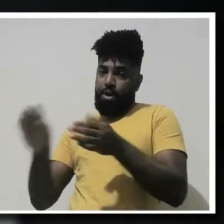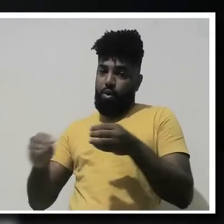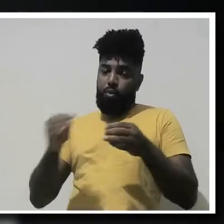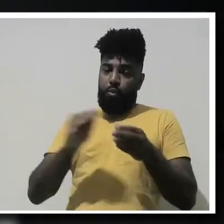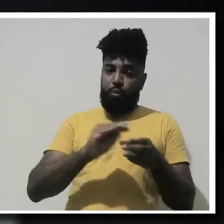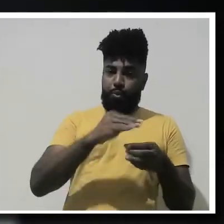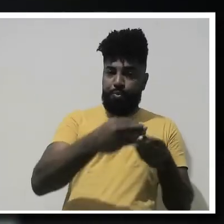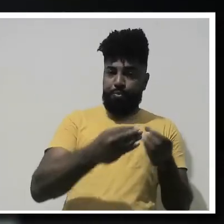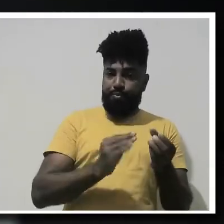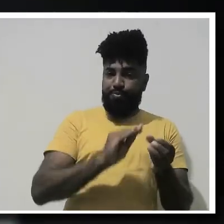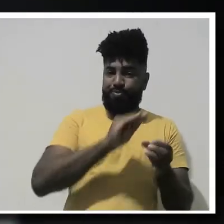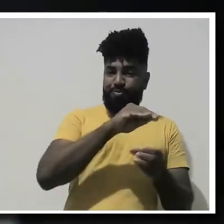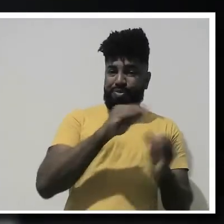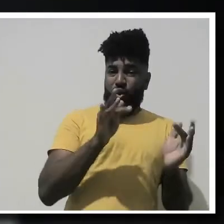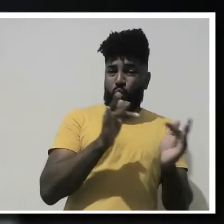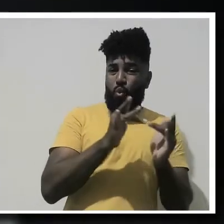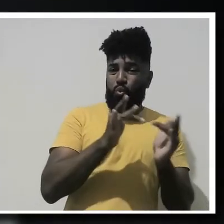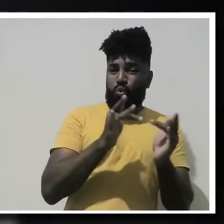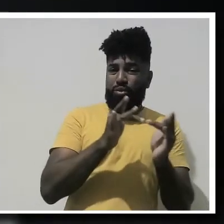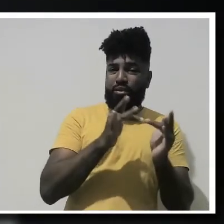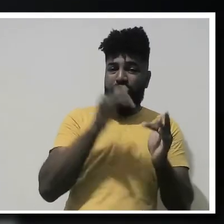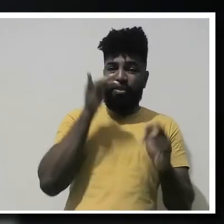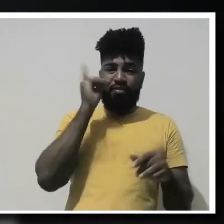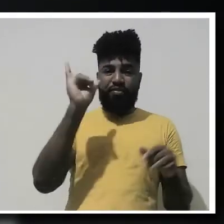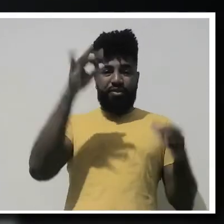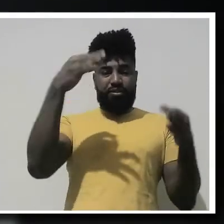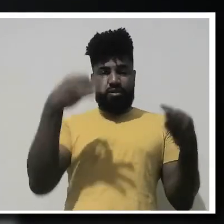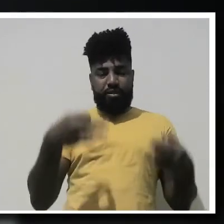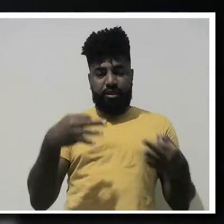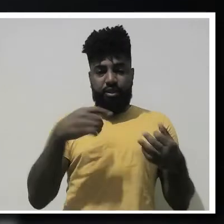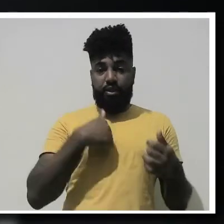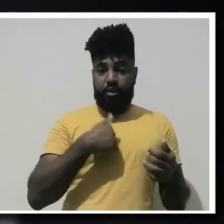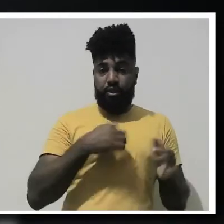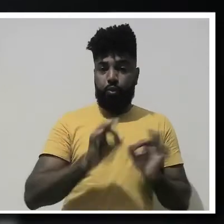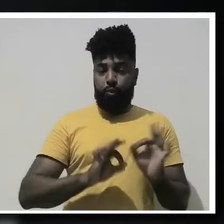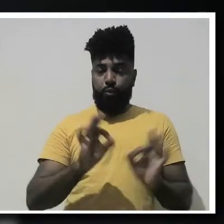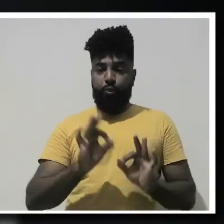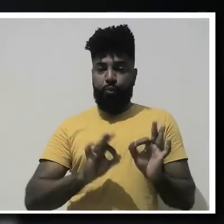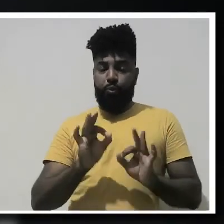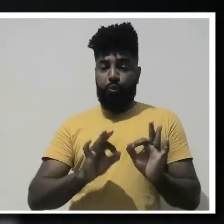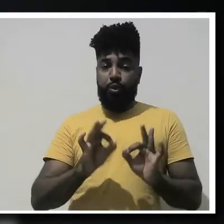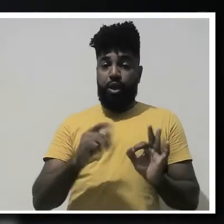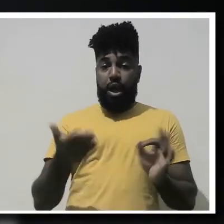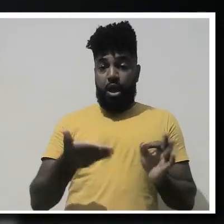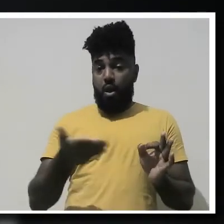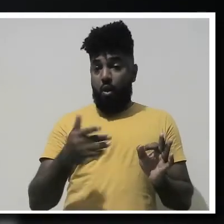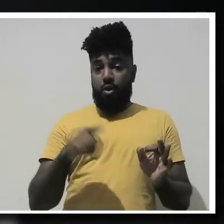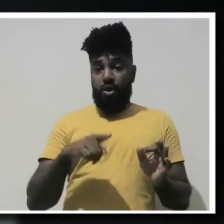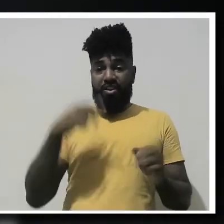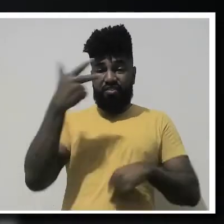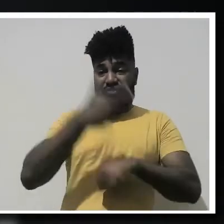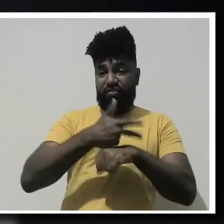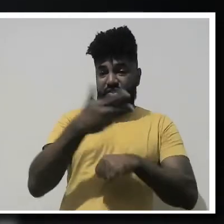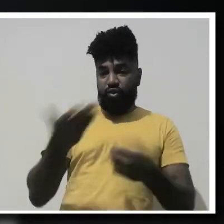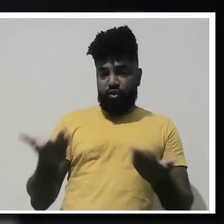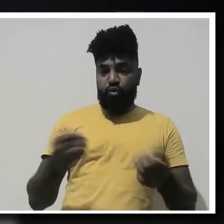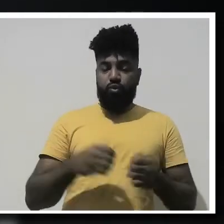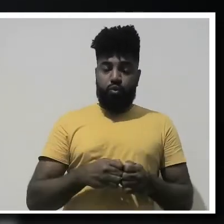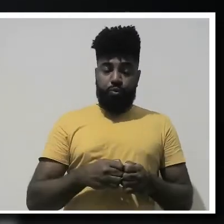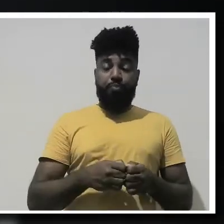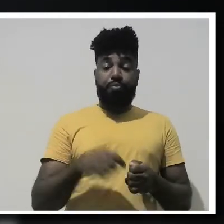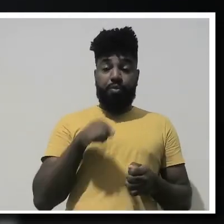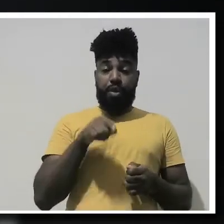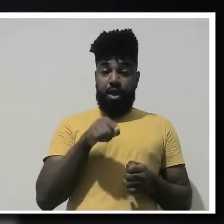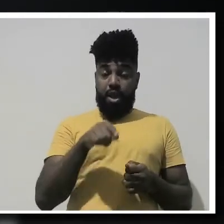o contato com os dedos. Eu, obviamente, não estou fazendo isso aqui porque atrapalha filmar, mas é bom fazer. Se formar alguma bolha, é só